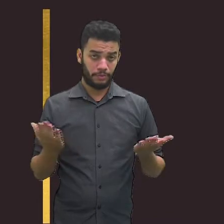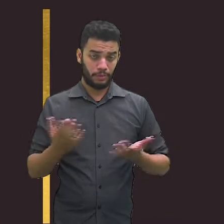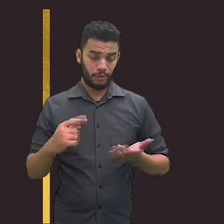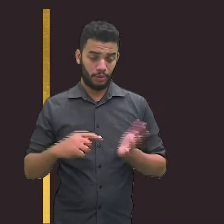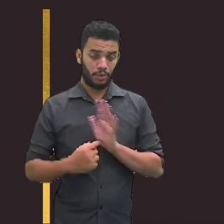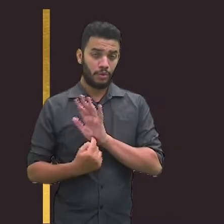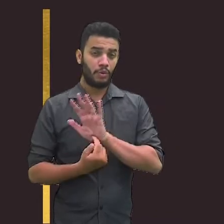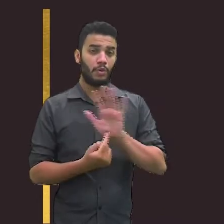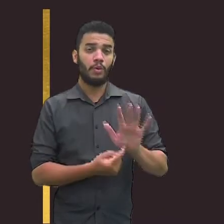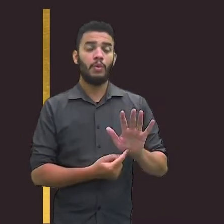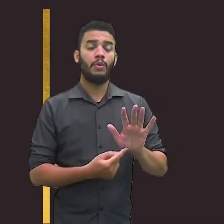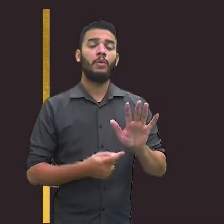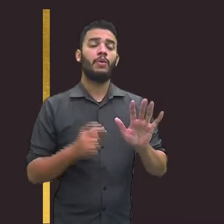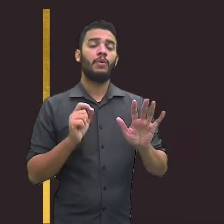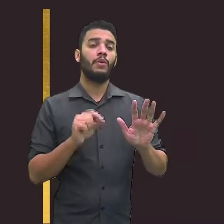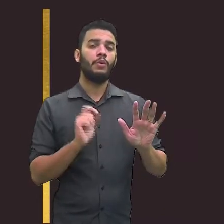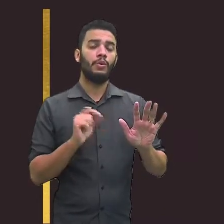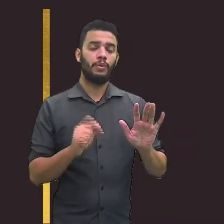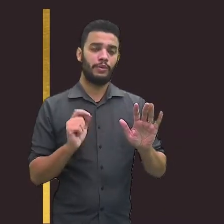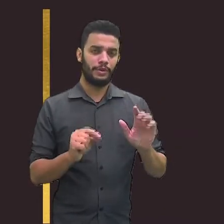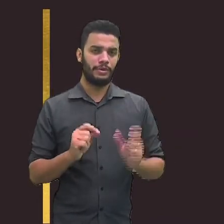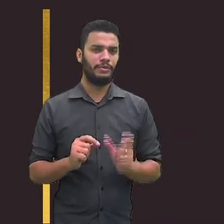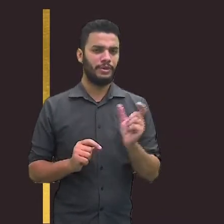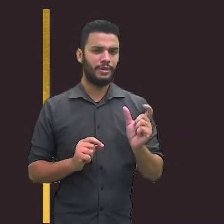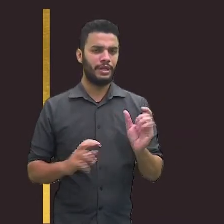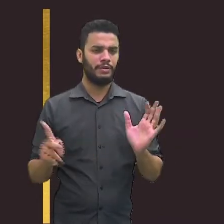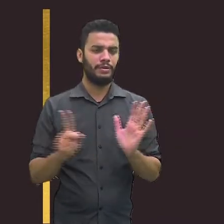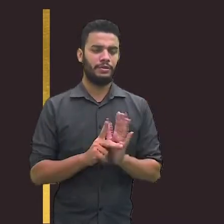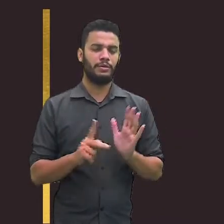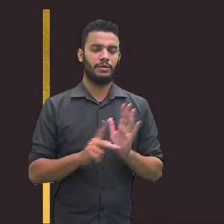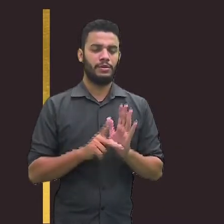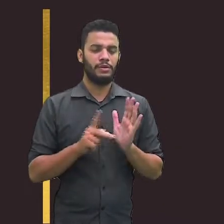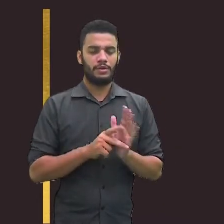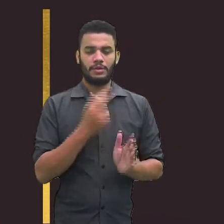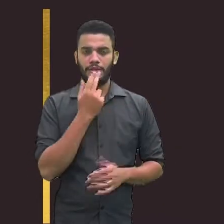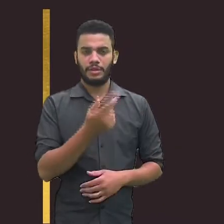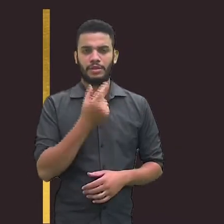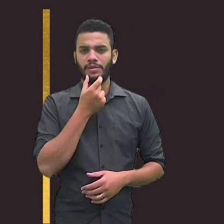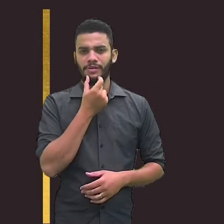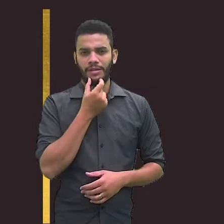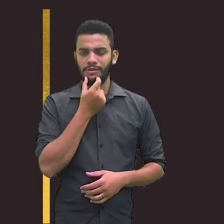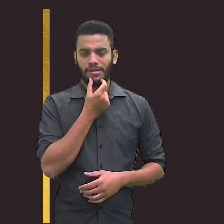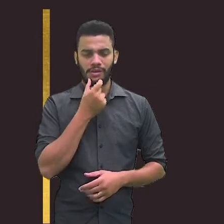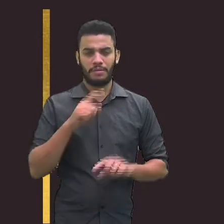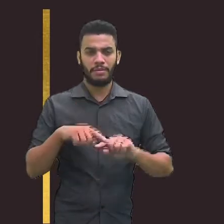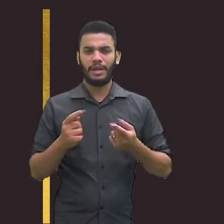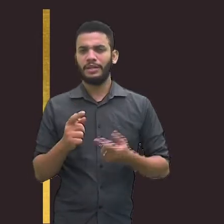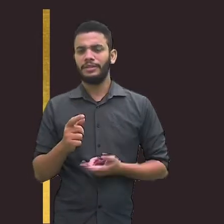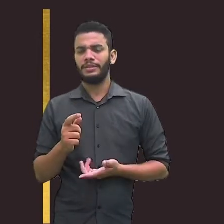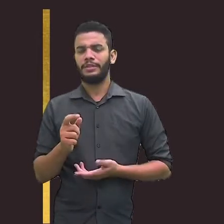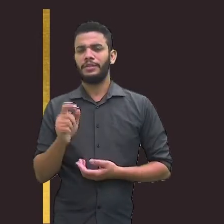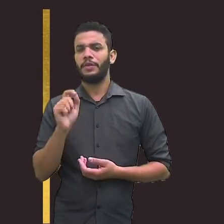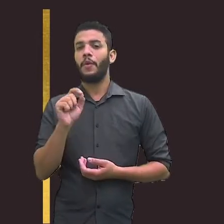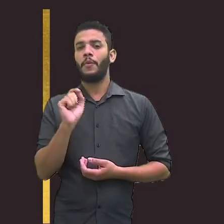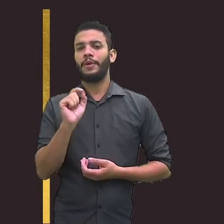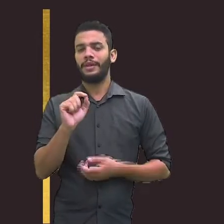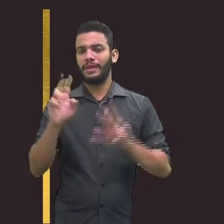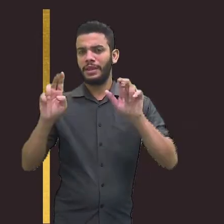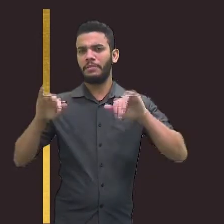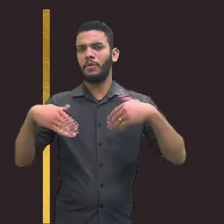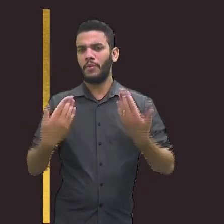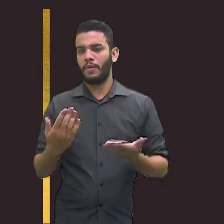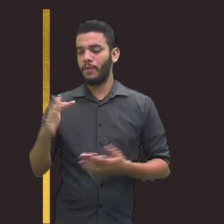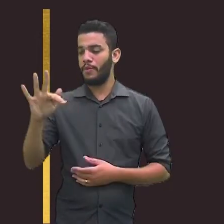série de descobertas da língua inglesa. Estão lembrados dos nossos amiguinhos falsos? False friends!